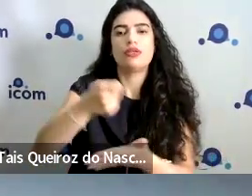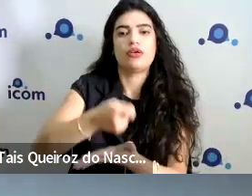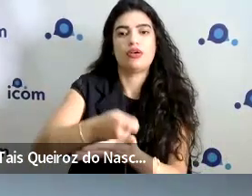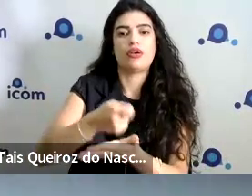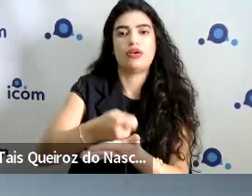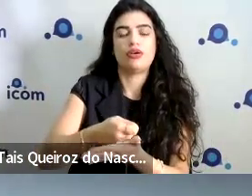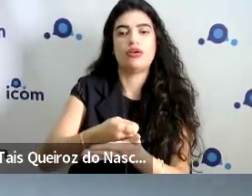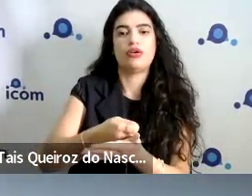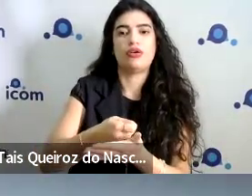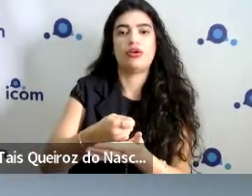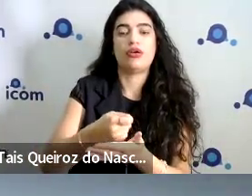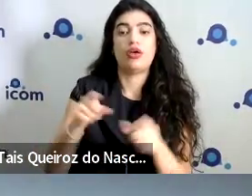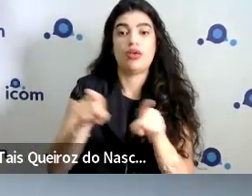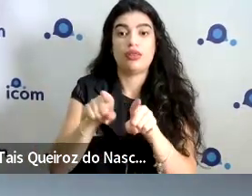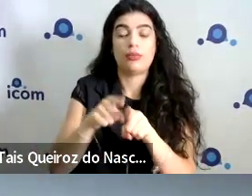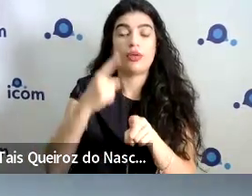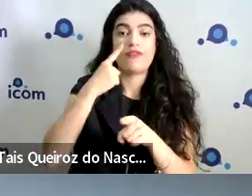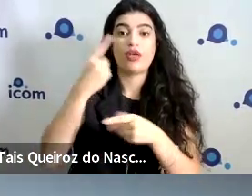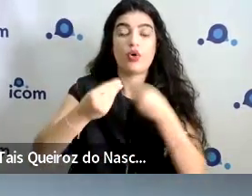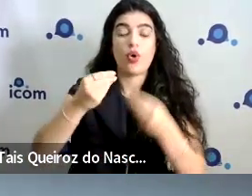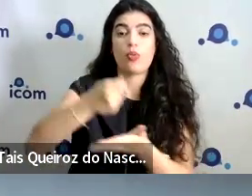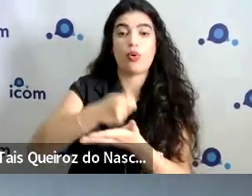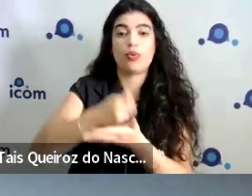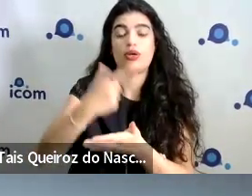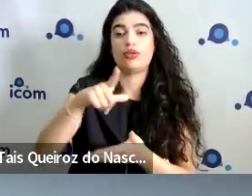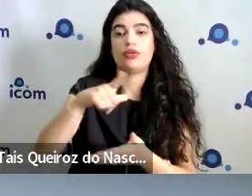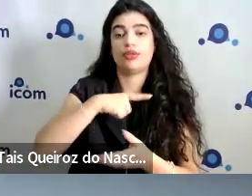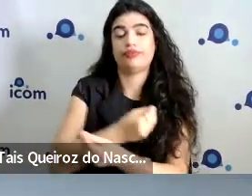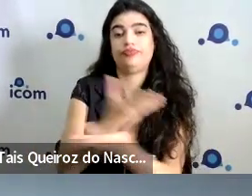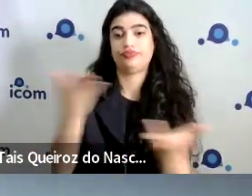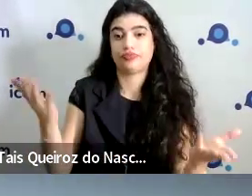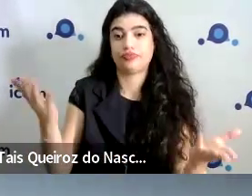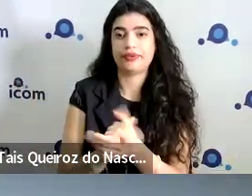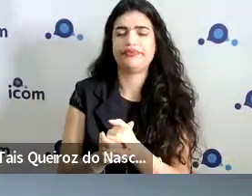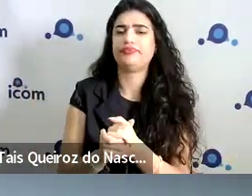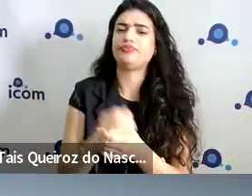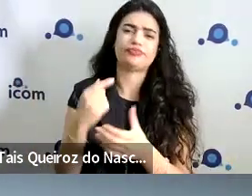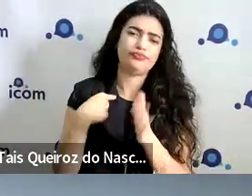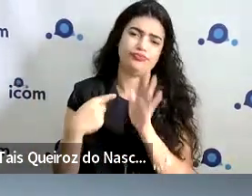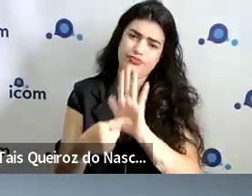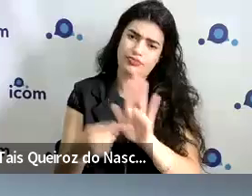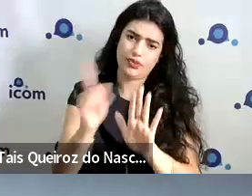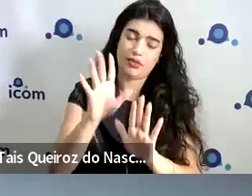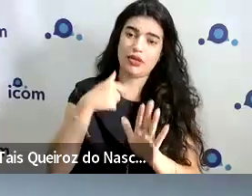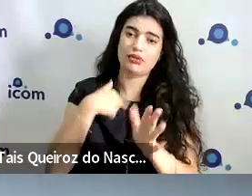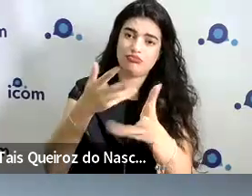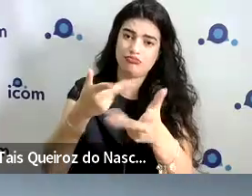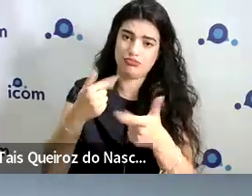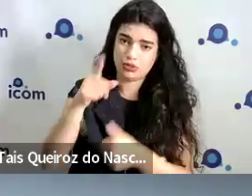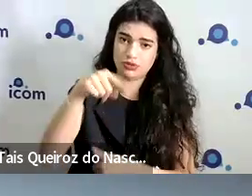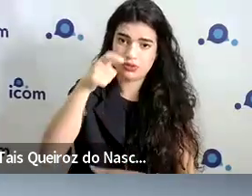acessórias e também retificar essas obrigações que foram entregues. Eu não trouxe aqui, mas eu convido vocês, caso não tenham